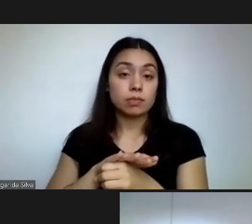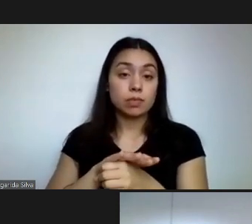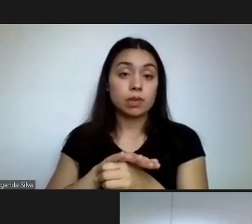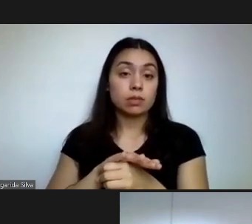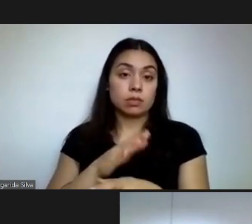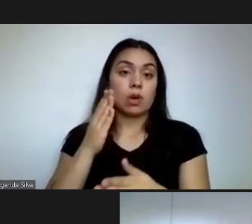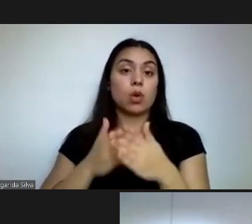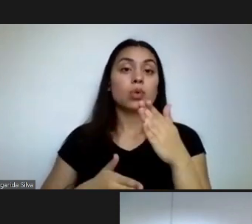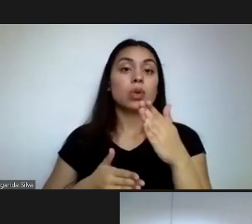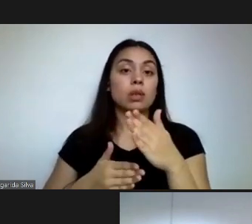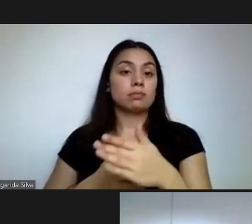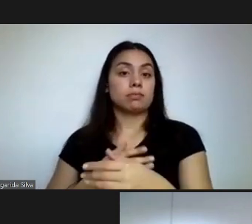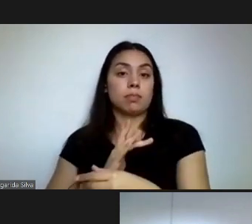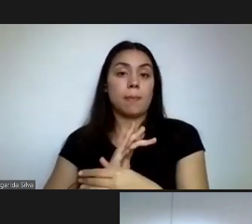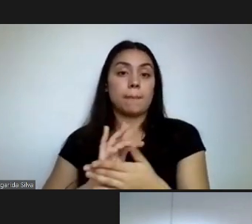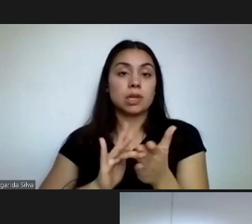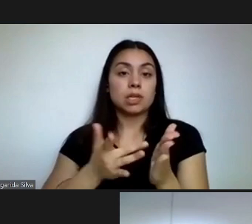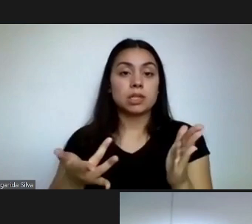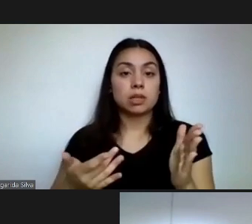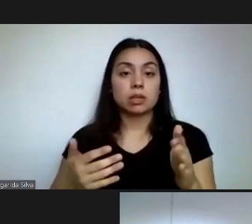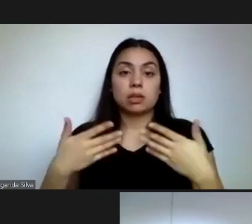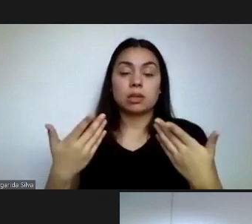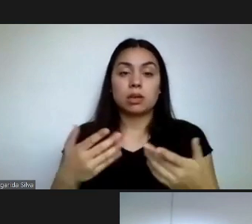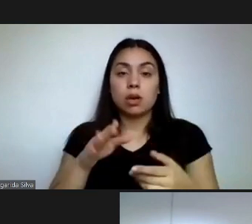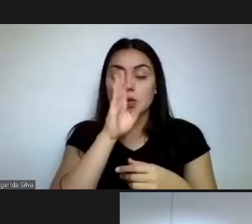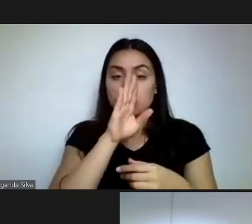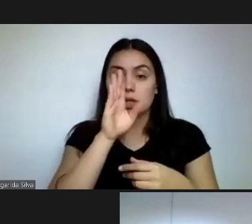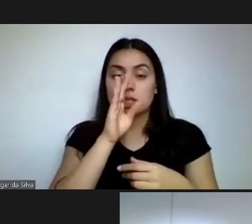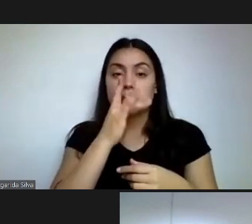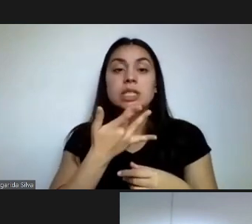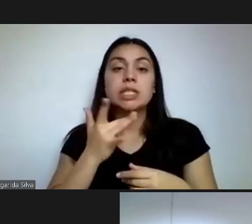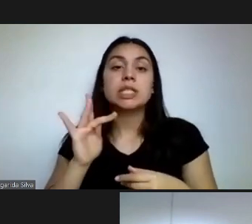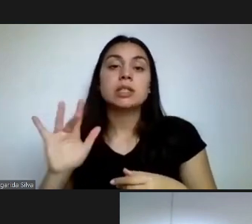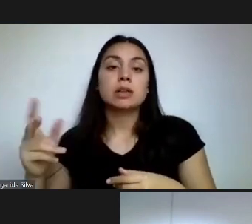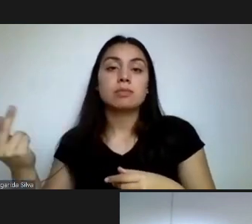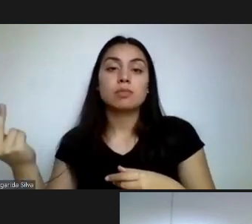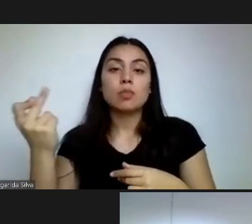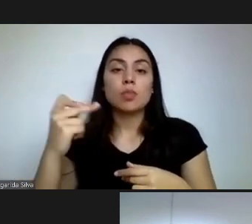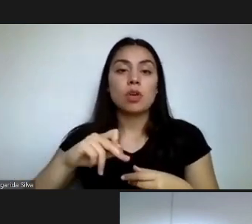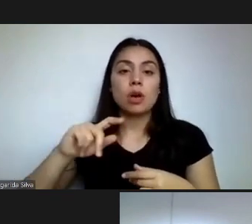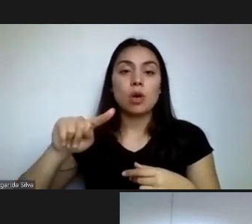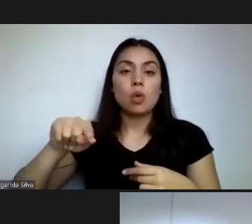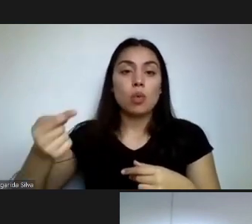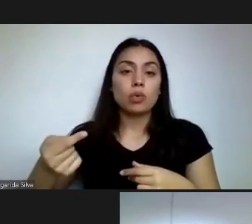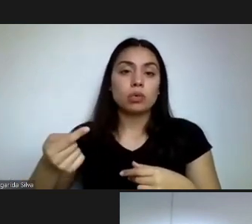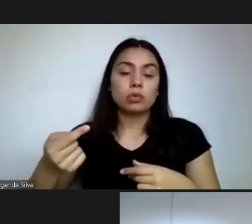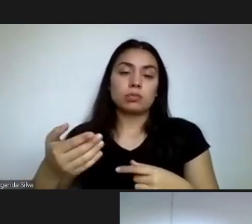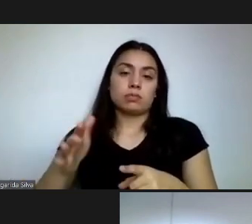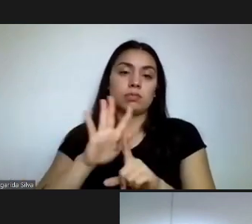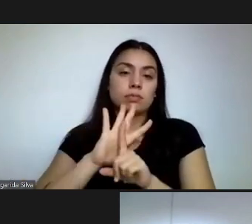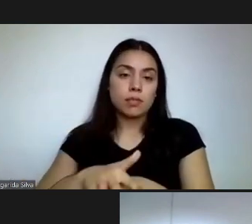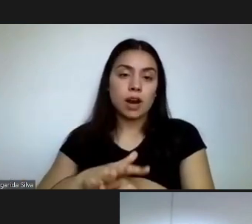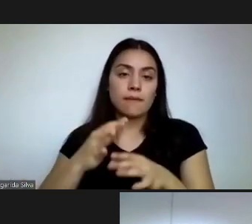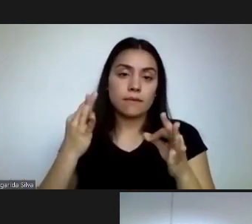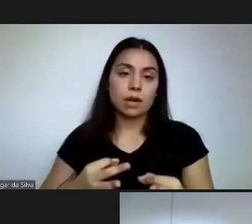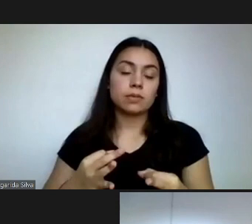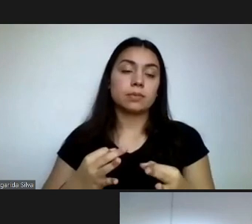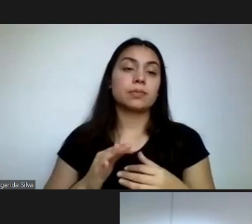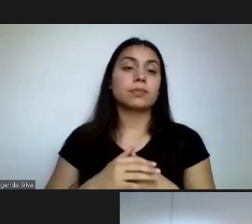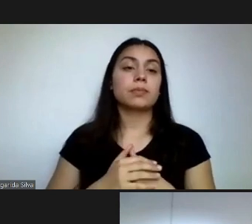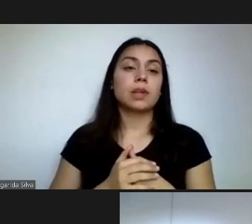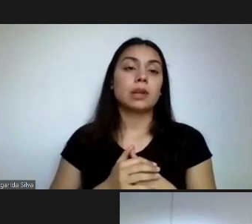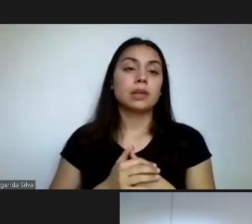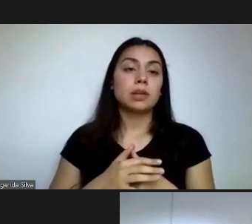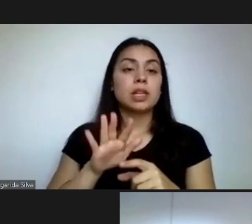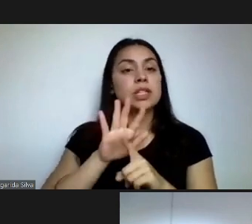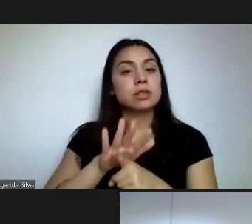mais acontecerá aos estudantes que vêm dos PALOP, porque aí até a língua oficial desses países vai muito